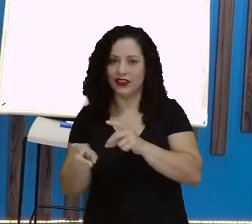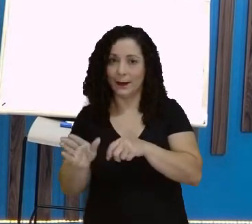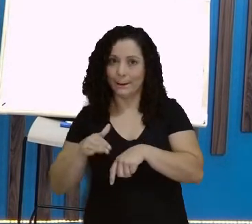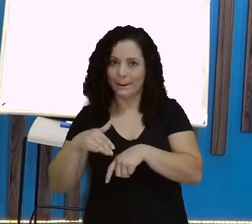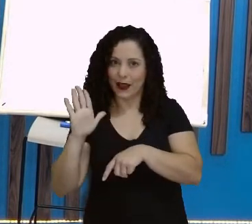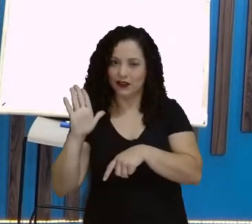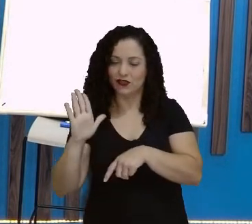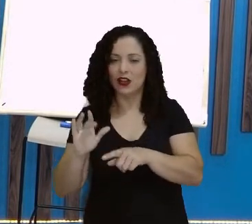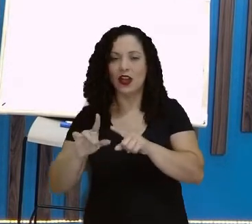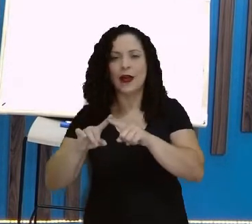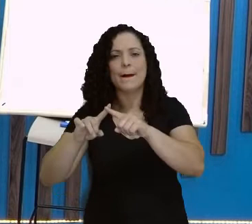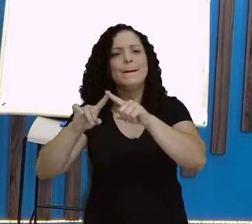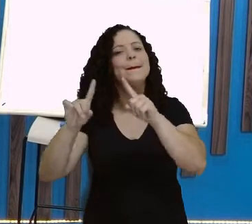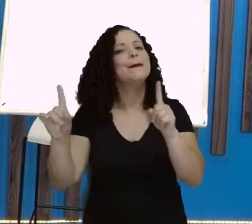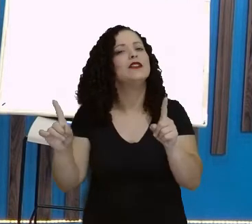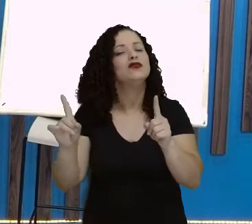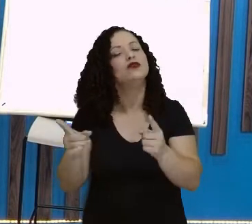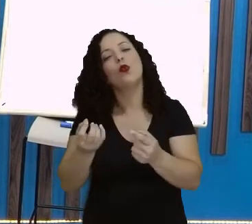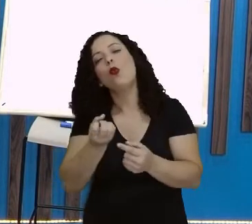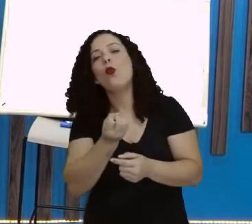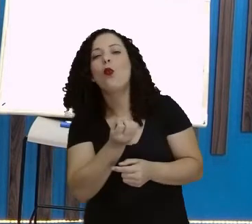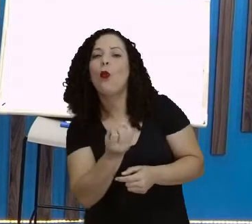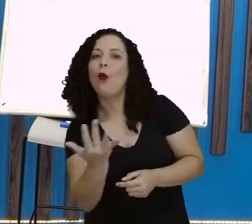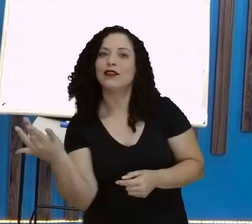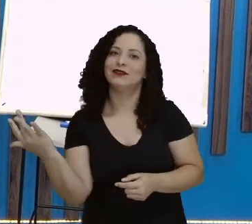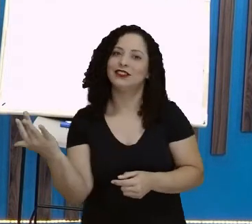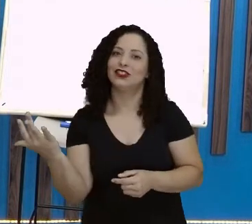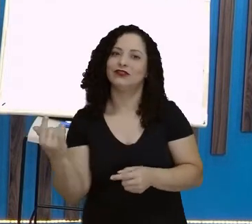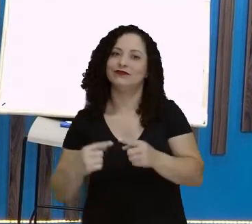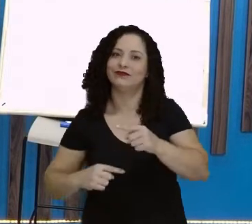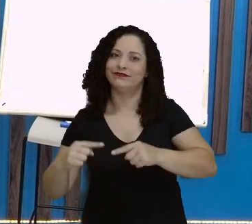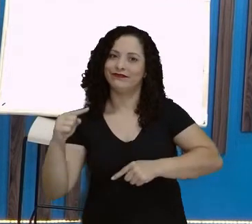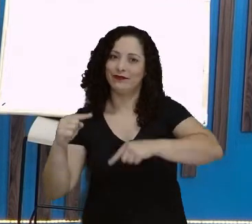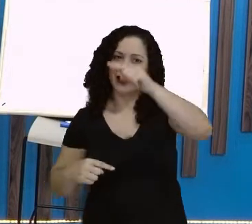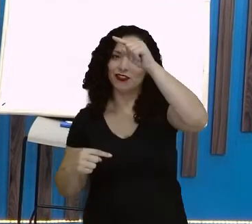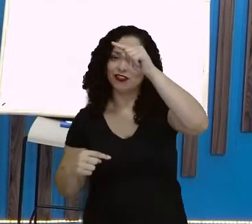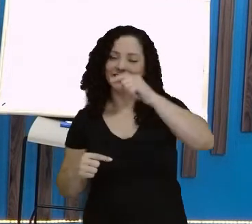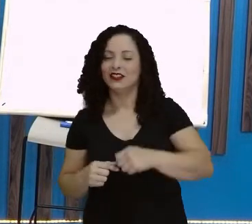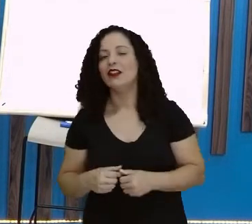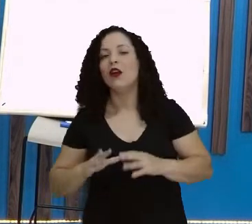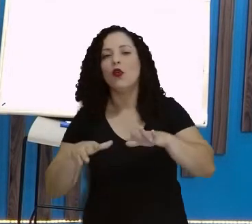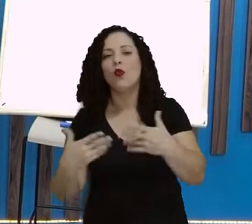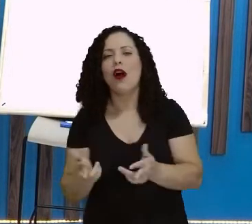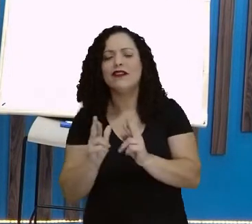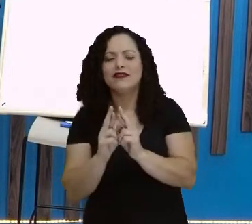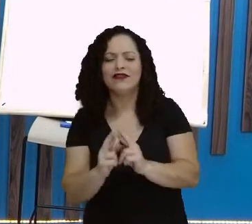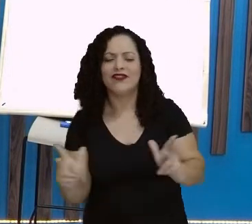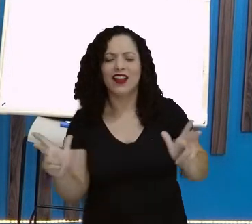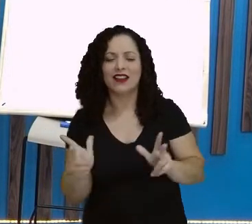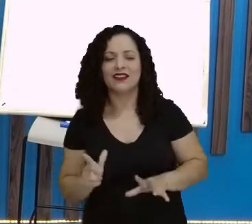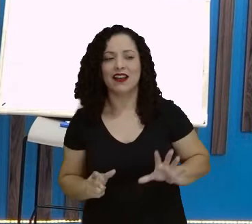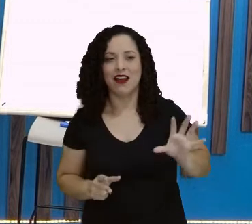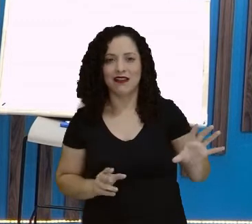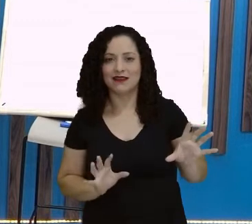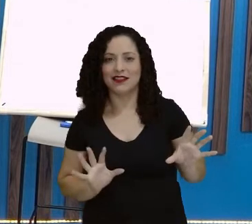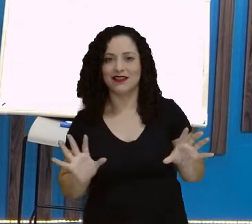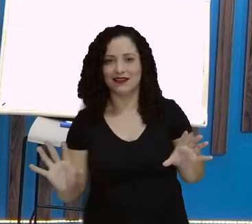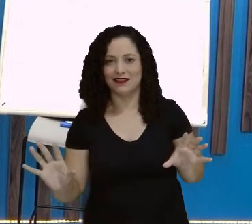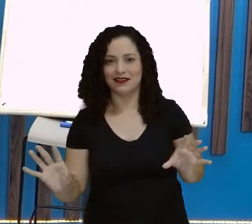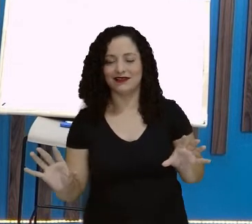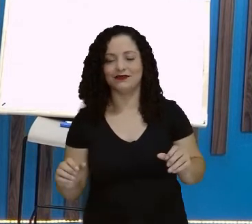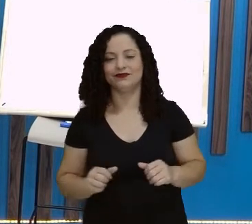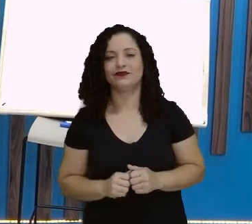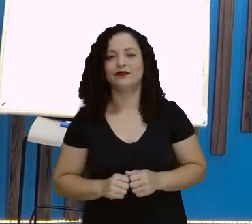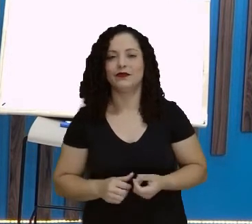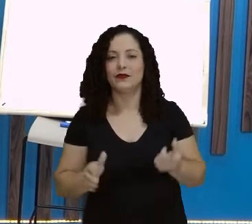quanto a mais? Esse a mais, a gente quer saber o quê? A diferença, né, entre uma quantidade e outra. Eu